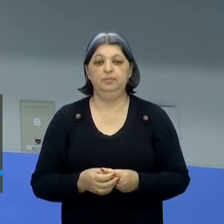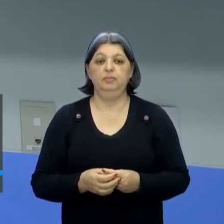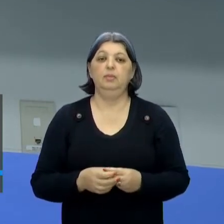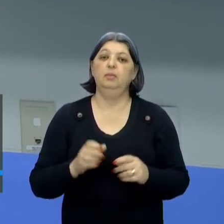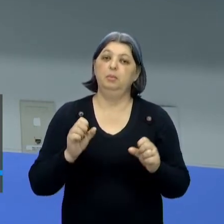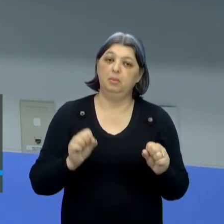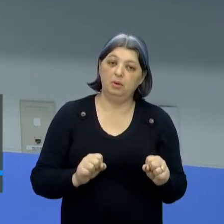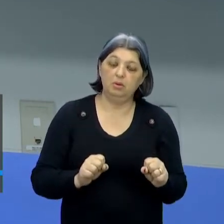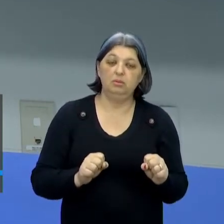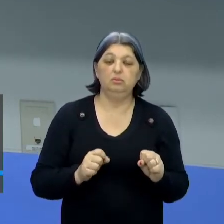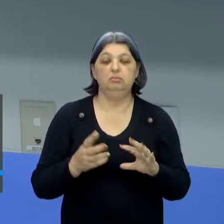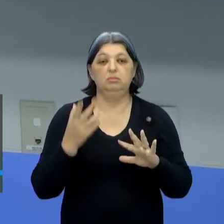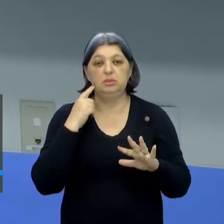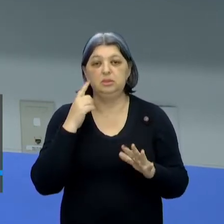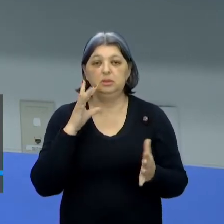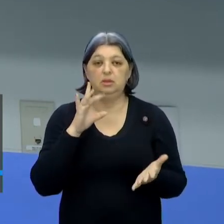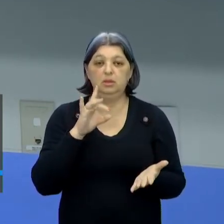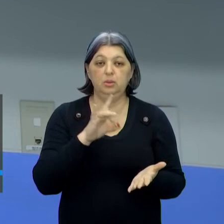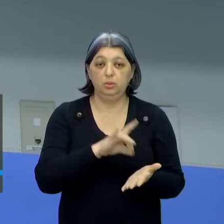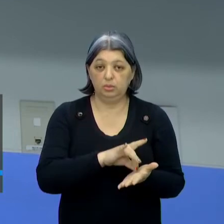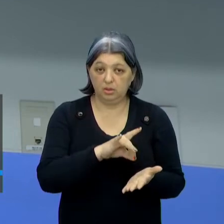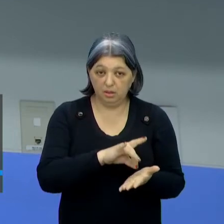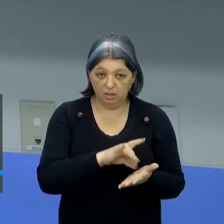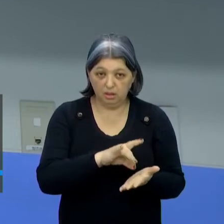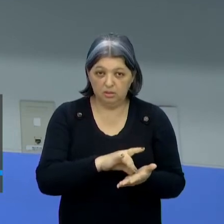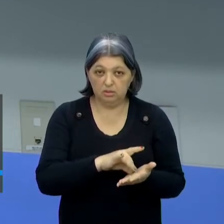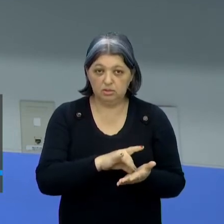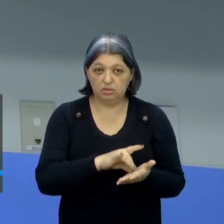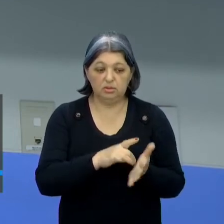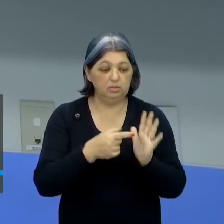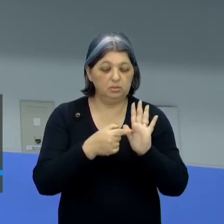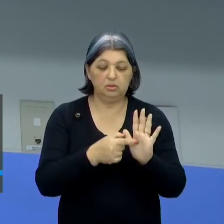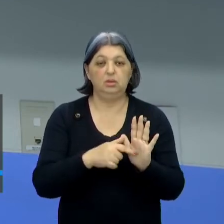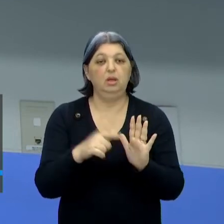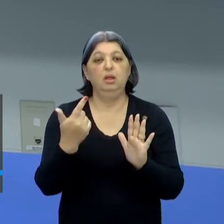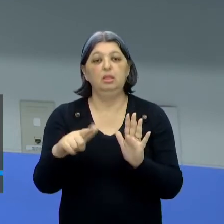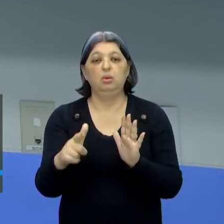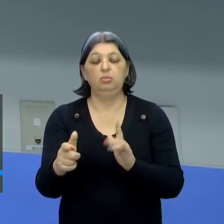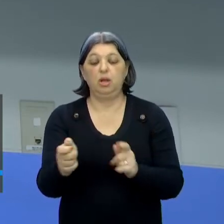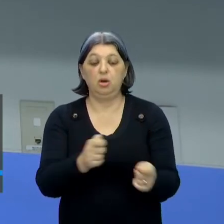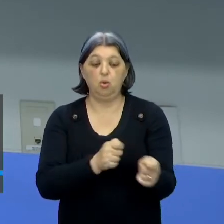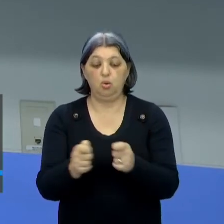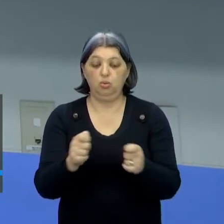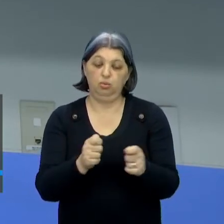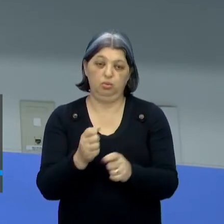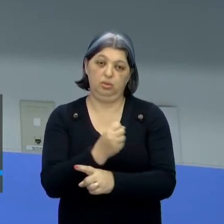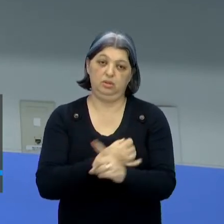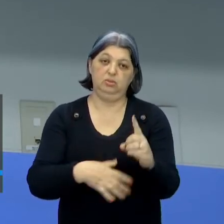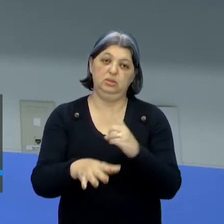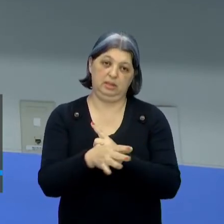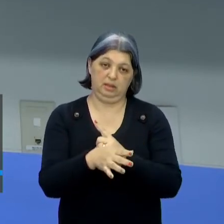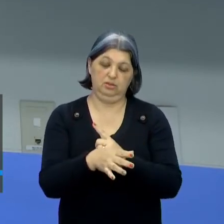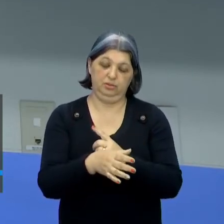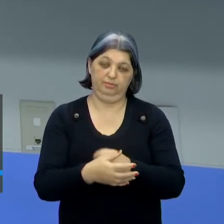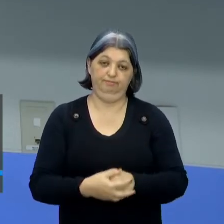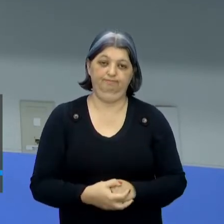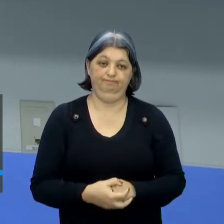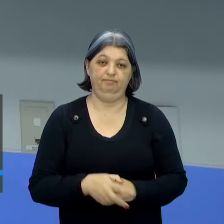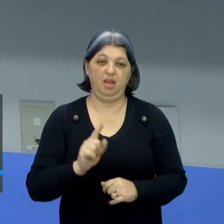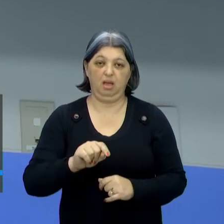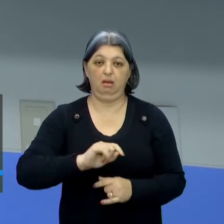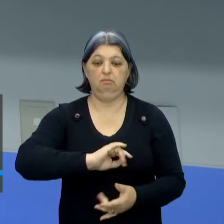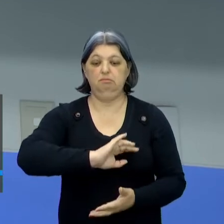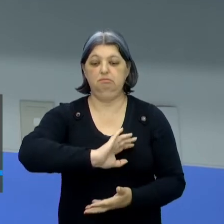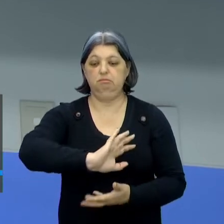às autoridades um sinal de descontrole social. Por isso,